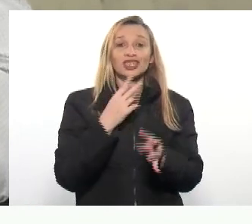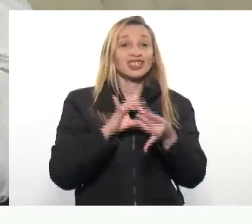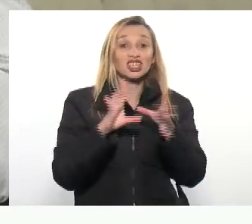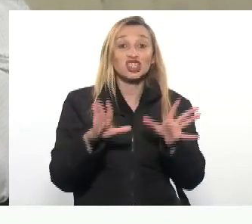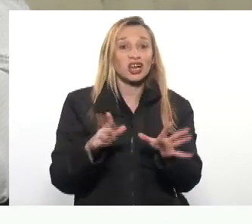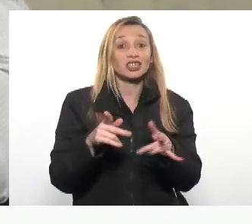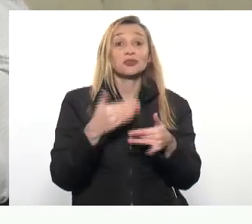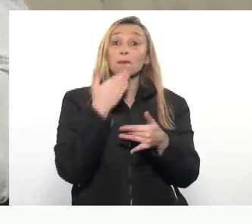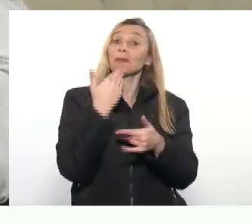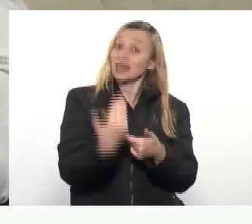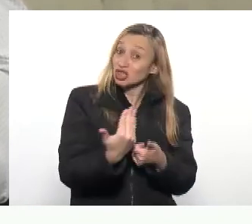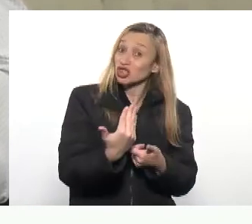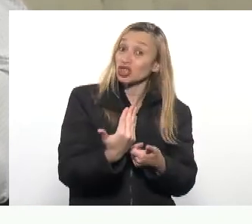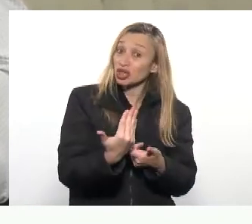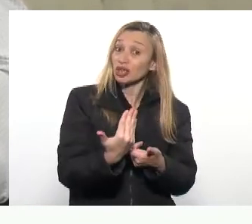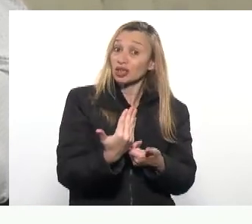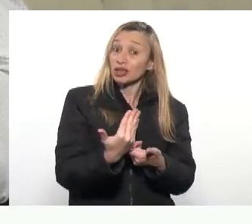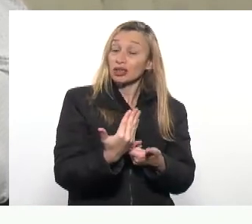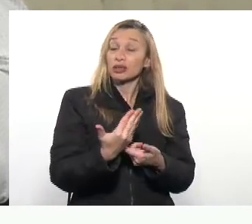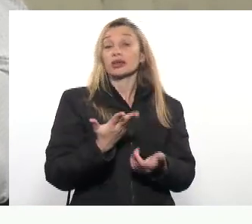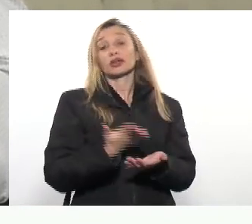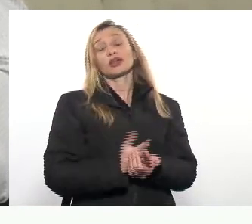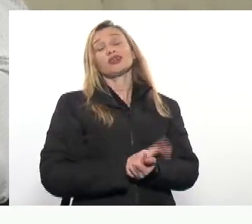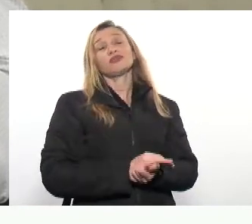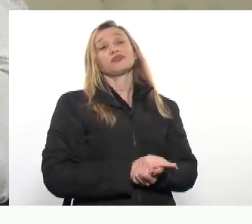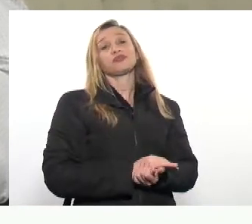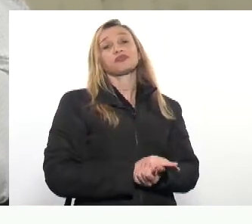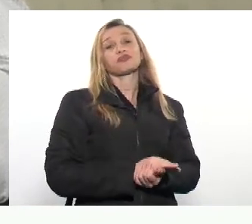de pedir à concessionária para